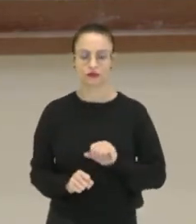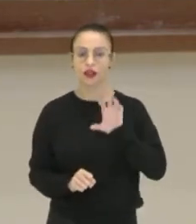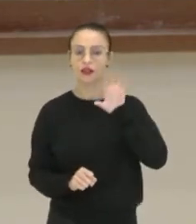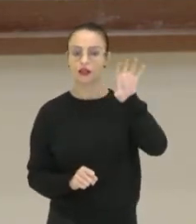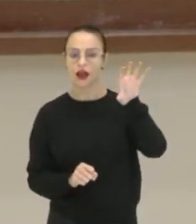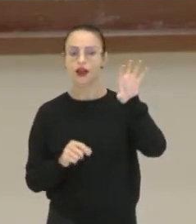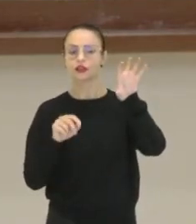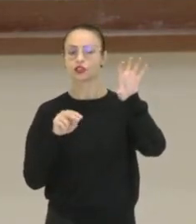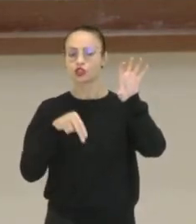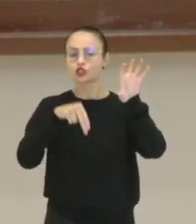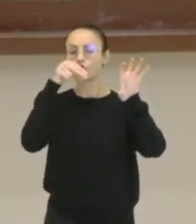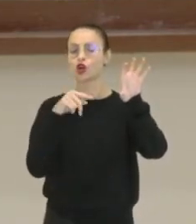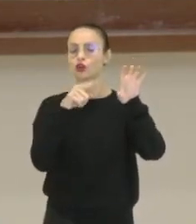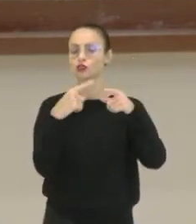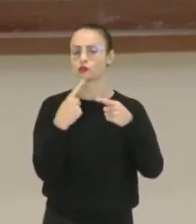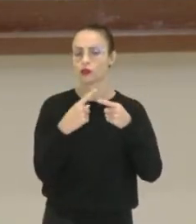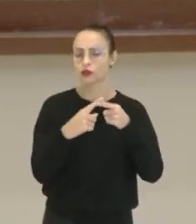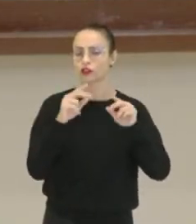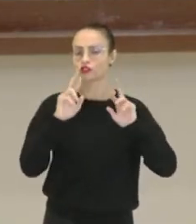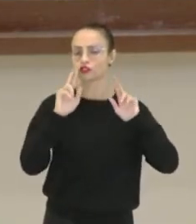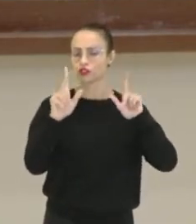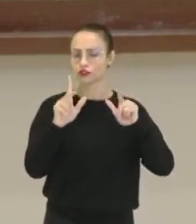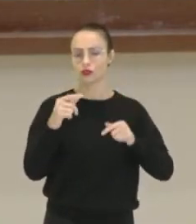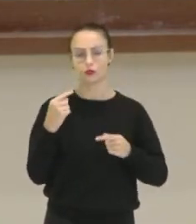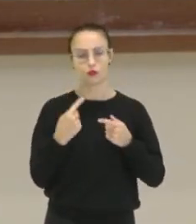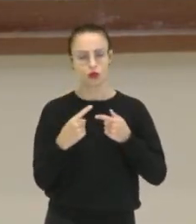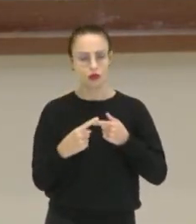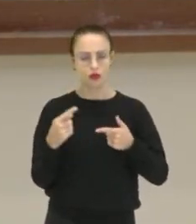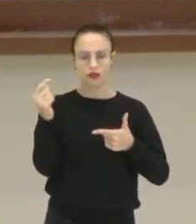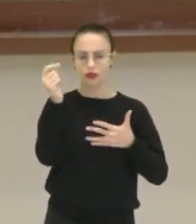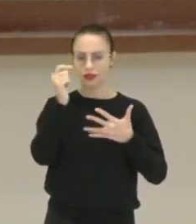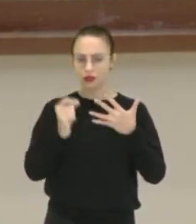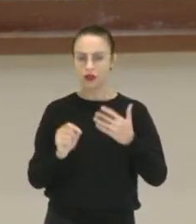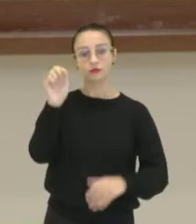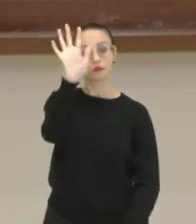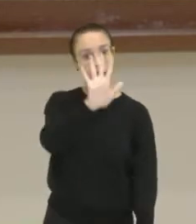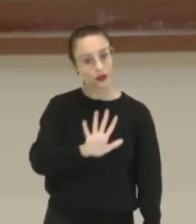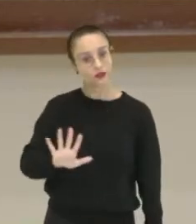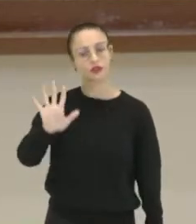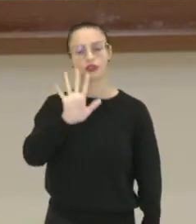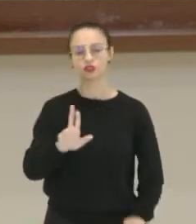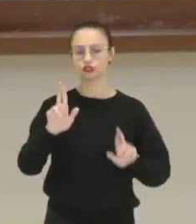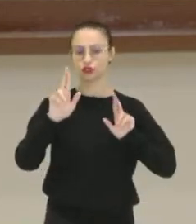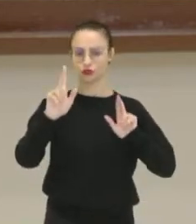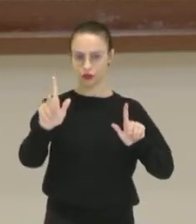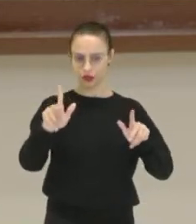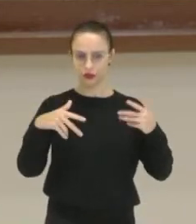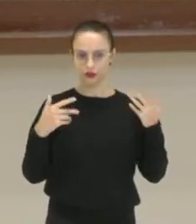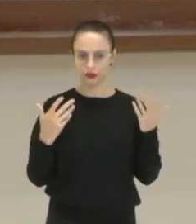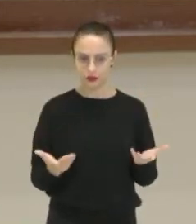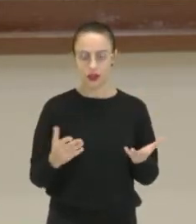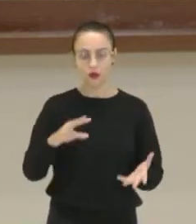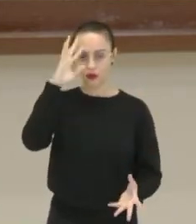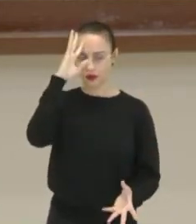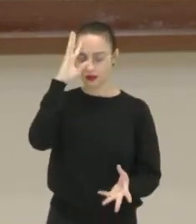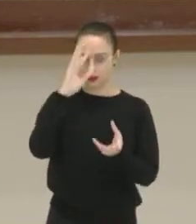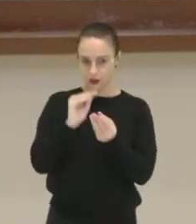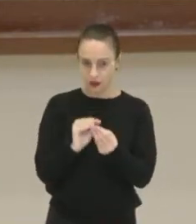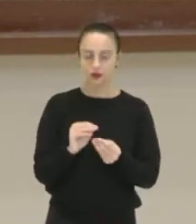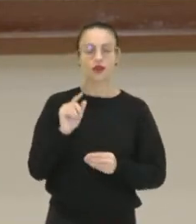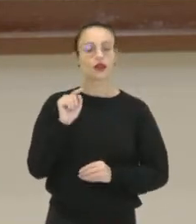região norte porque tem critérios diferentes, porque tem elementos da paisagem que são diferentes. Então entender